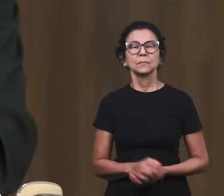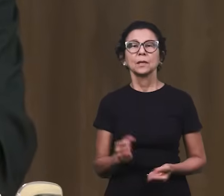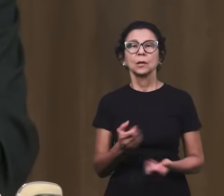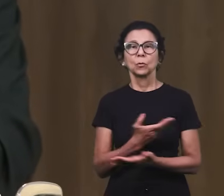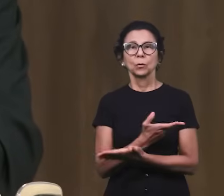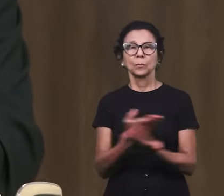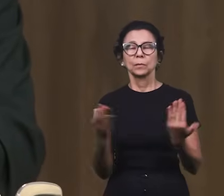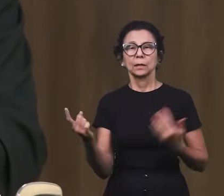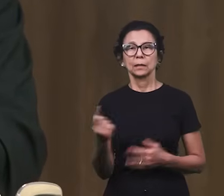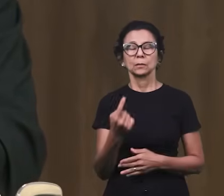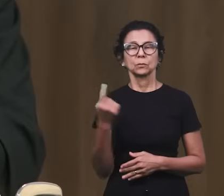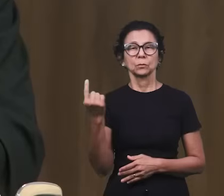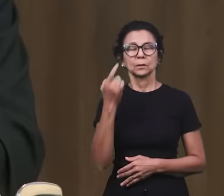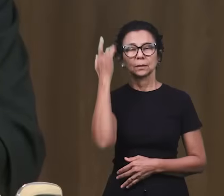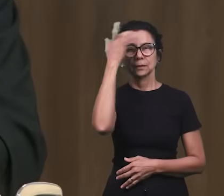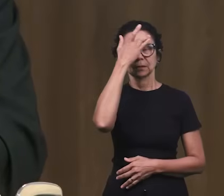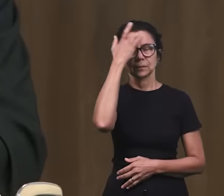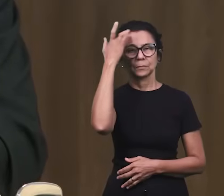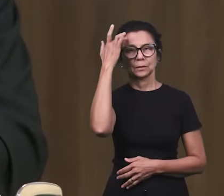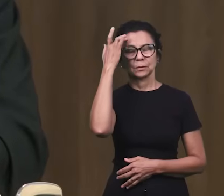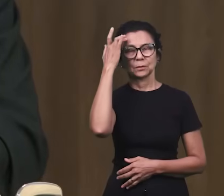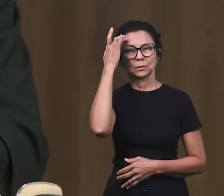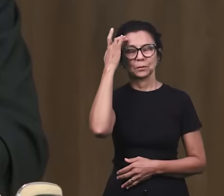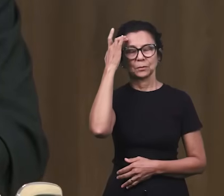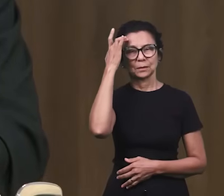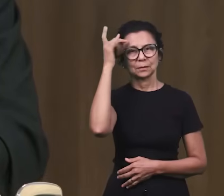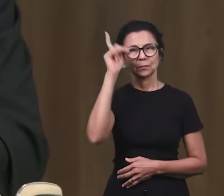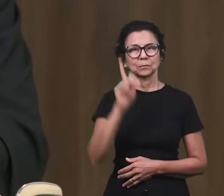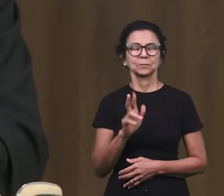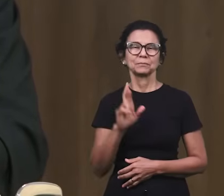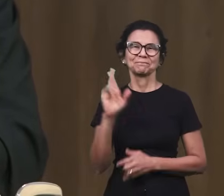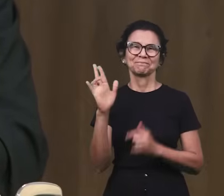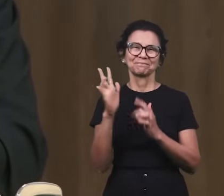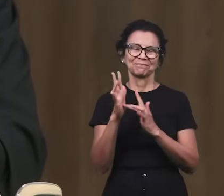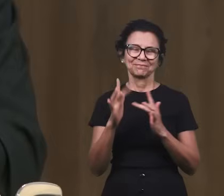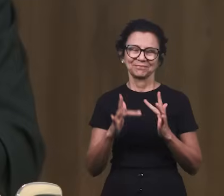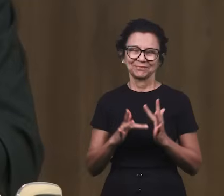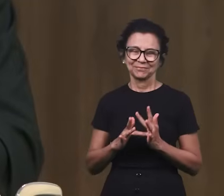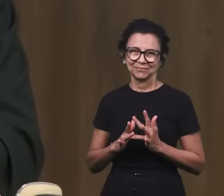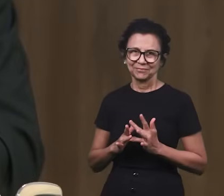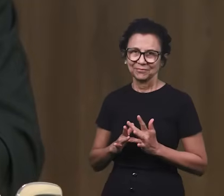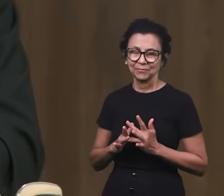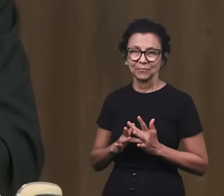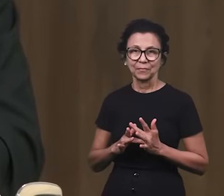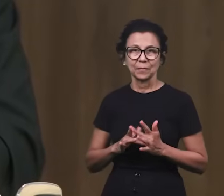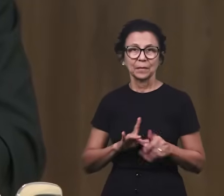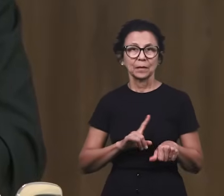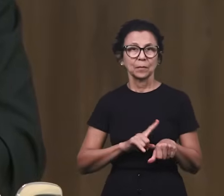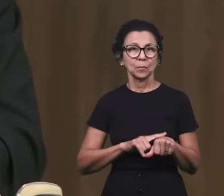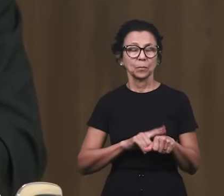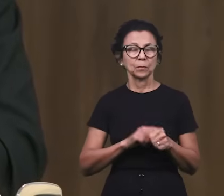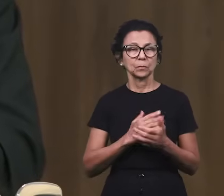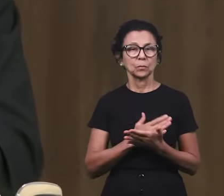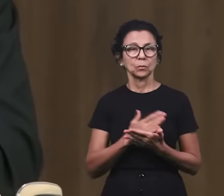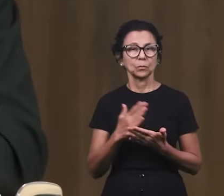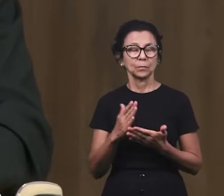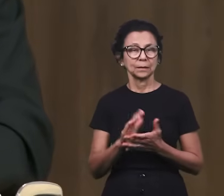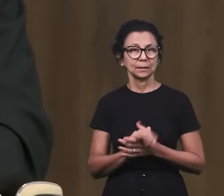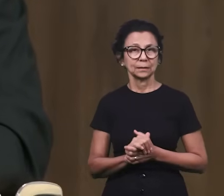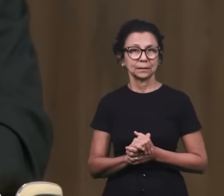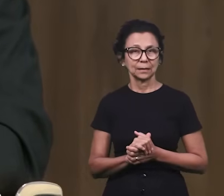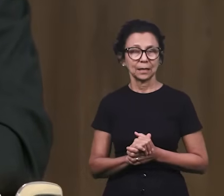Nós saudamos a todos que estão conosco com a paz do Senhor. Estamos dando início a mais